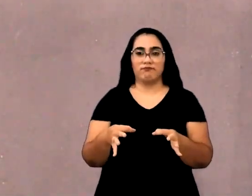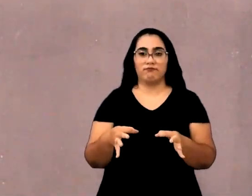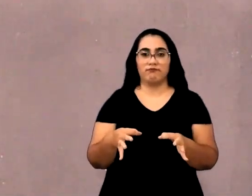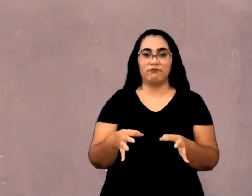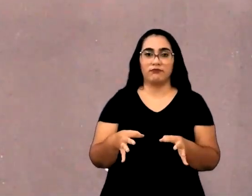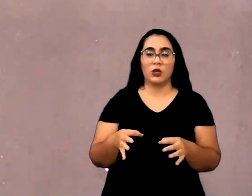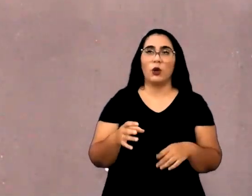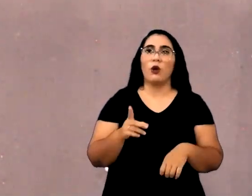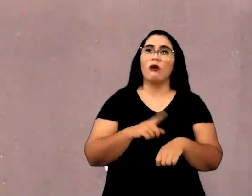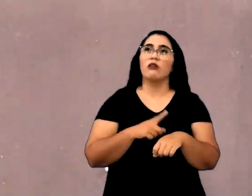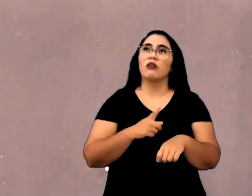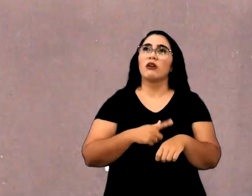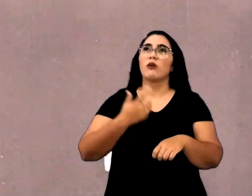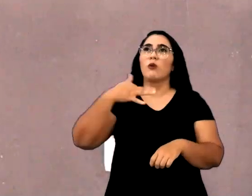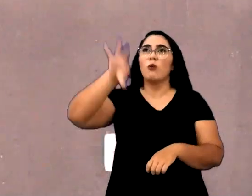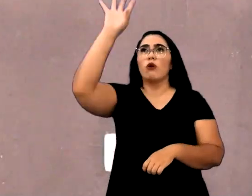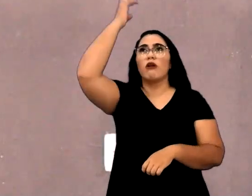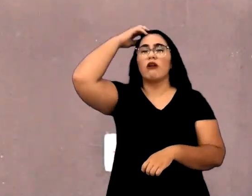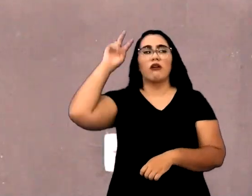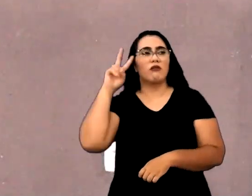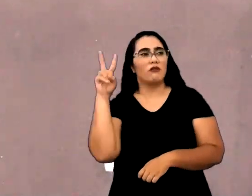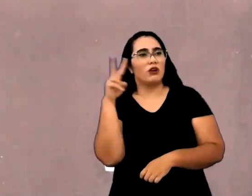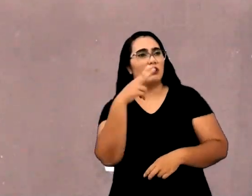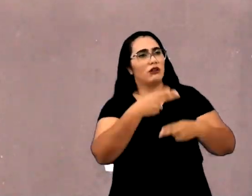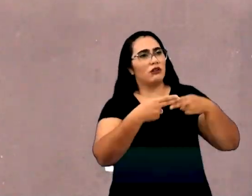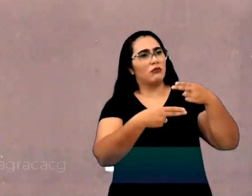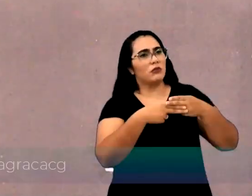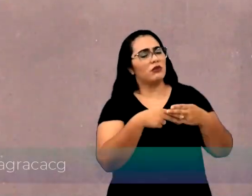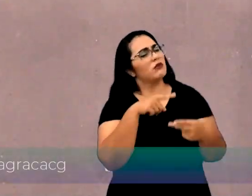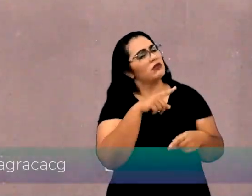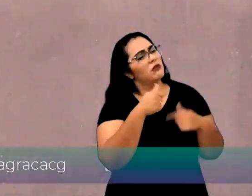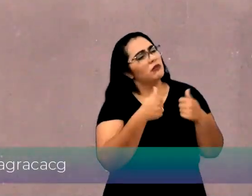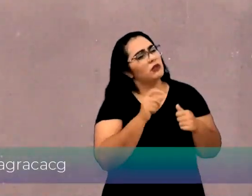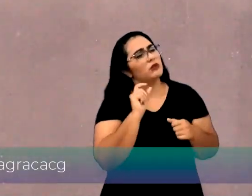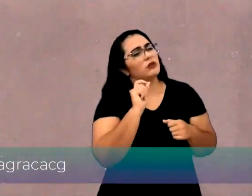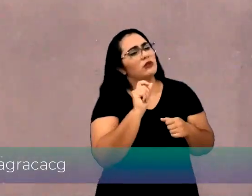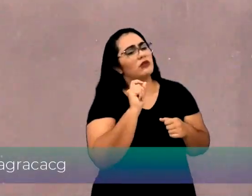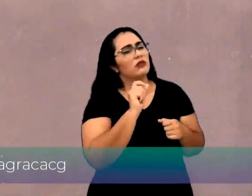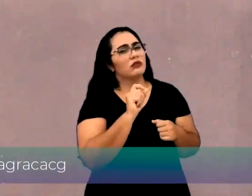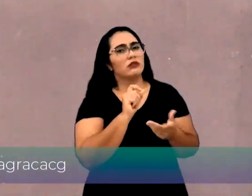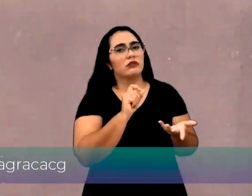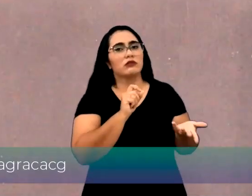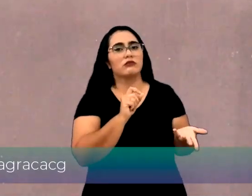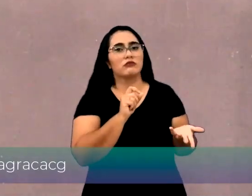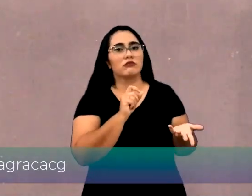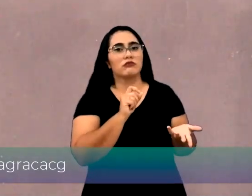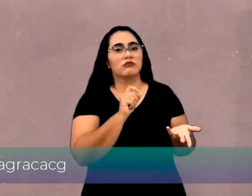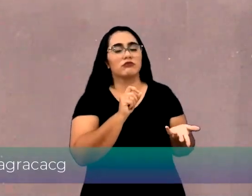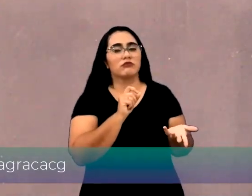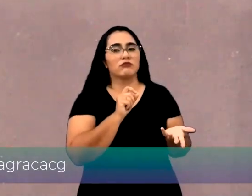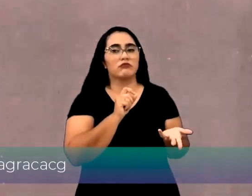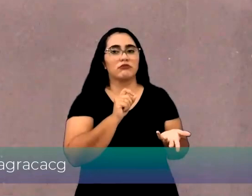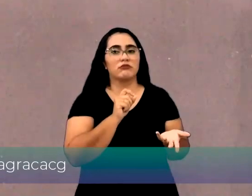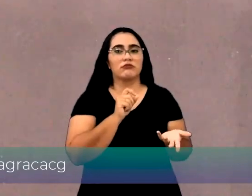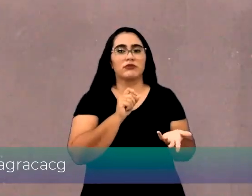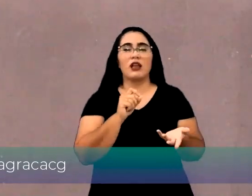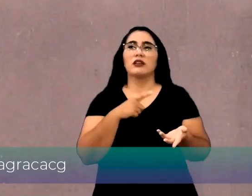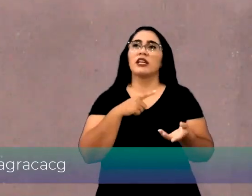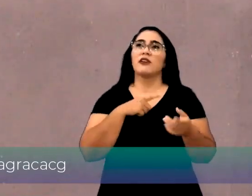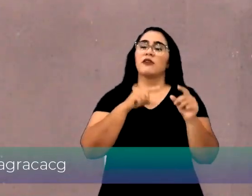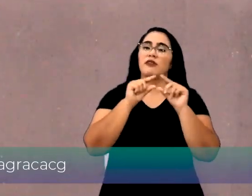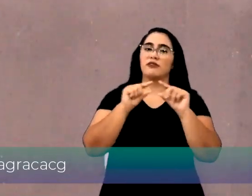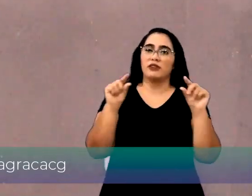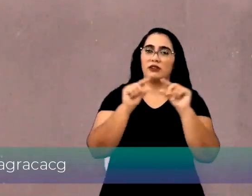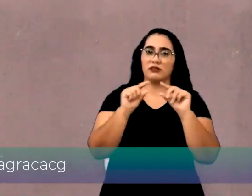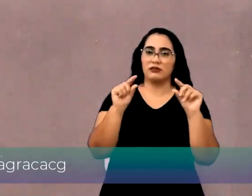para que na hora que o rei veio ele triste, o que é que você precisa? Interessante, naquele momento uma